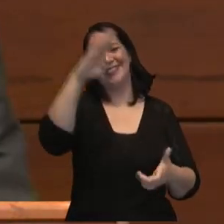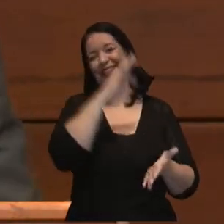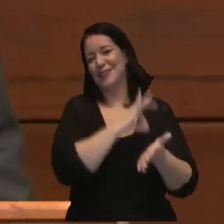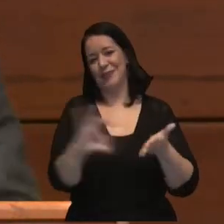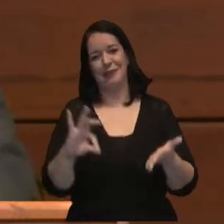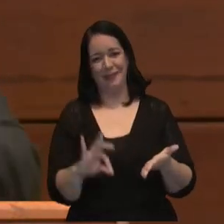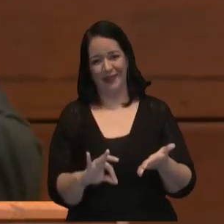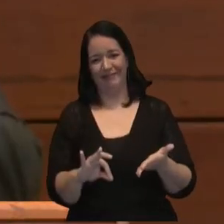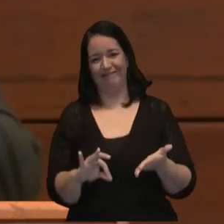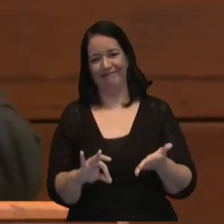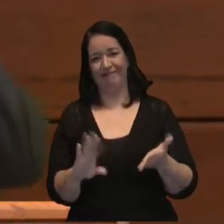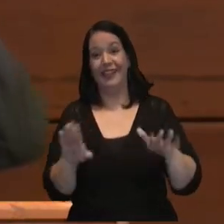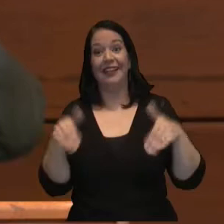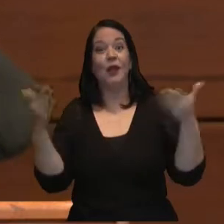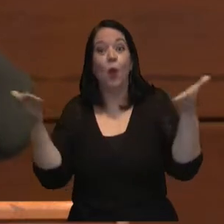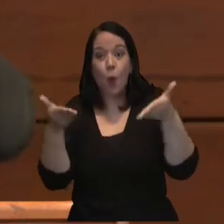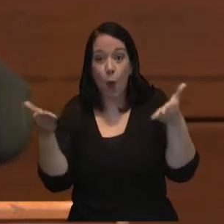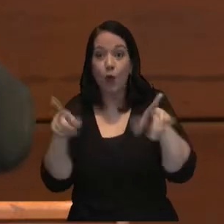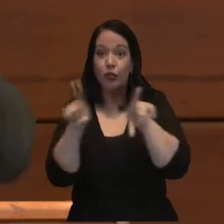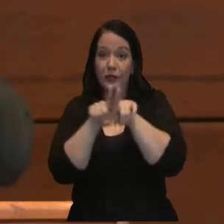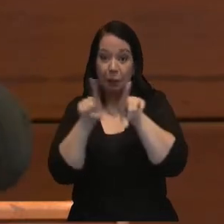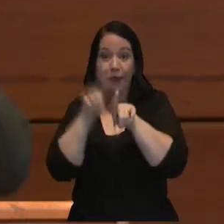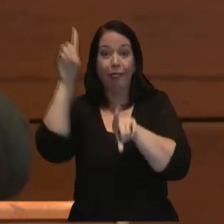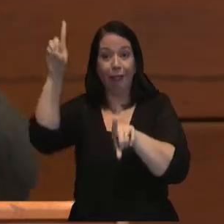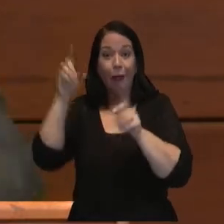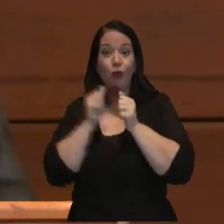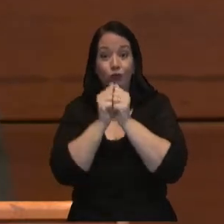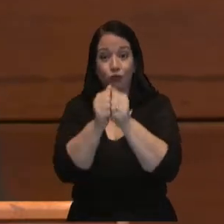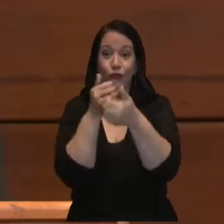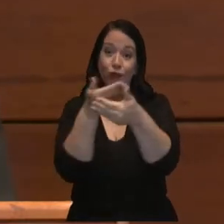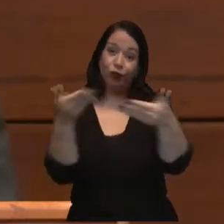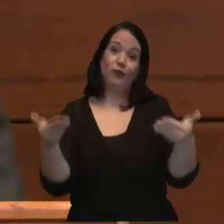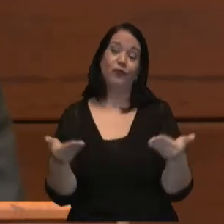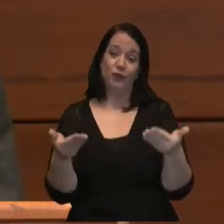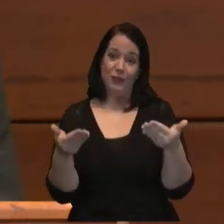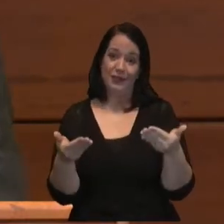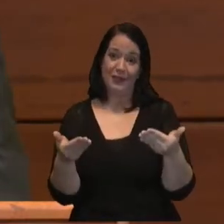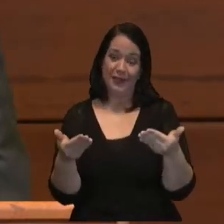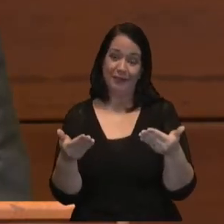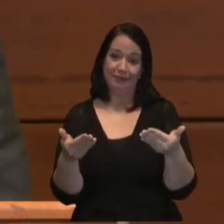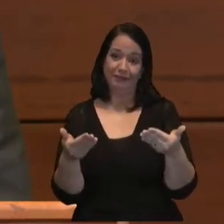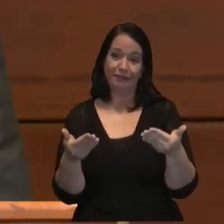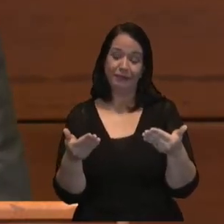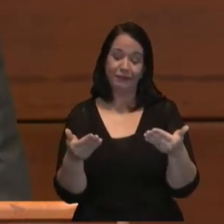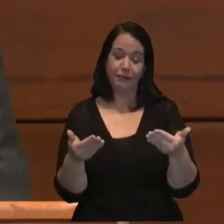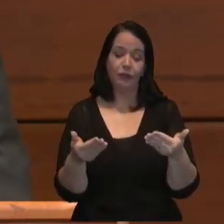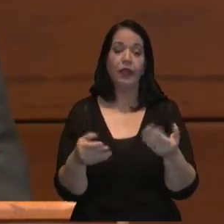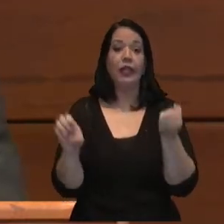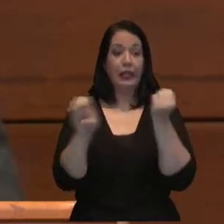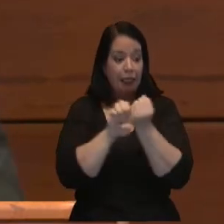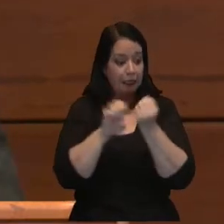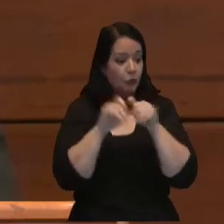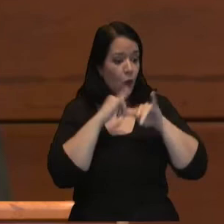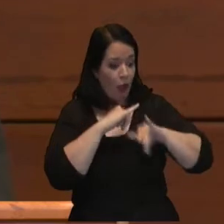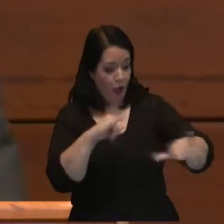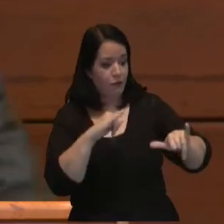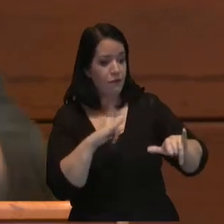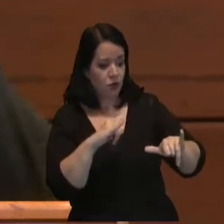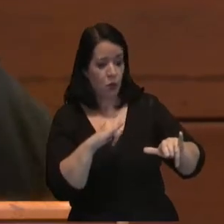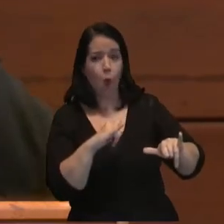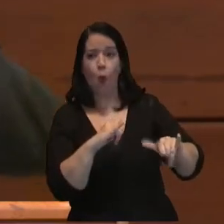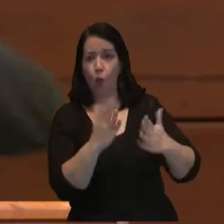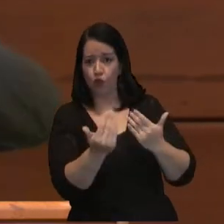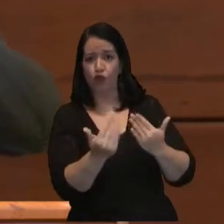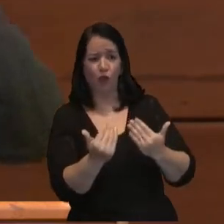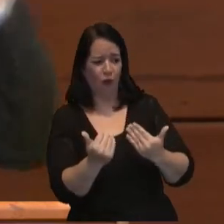você, porque foi esta a palavra que foi dita para o menino que trabalhava como homem de Deus. Senhor, mostra para ele, para